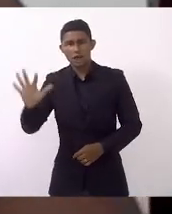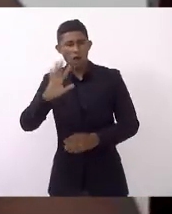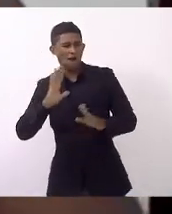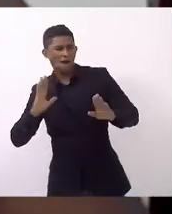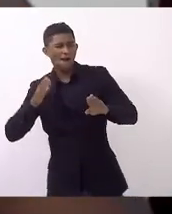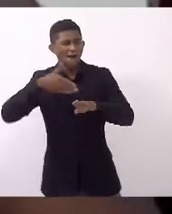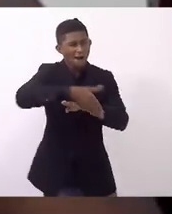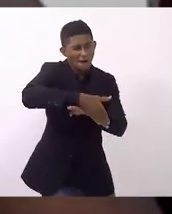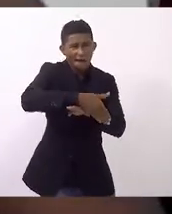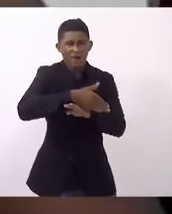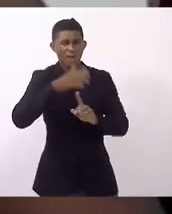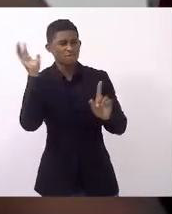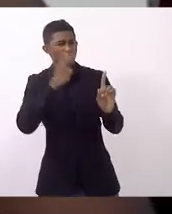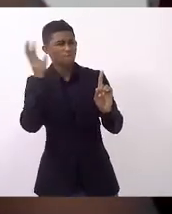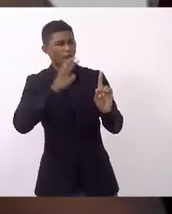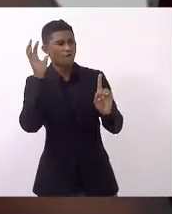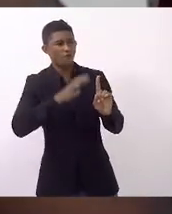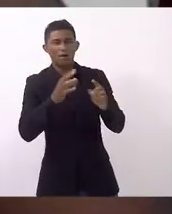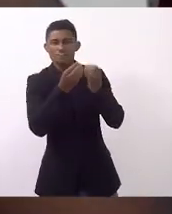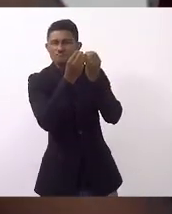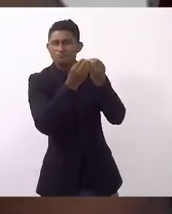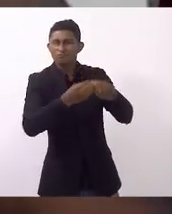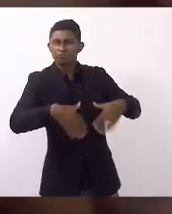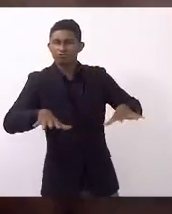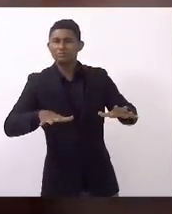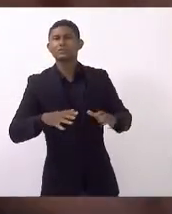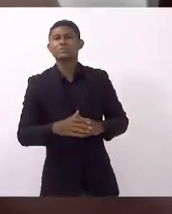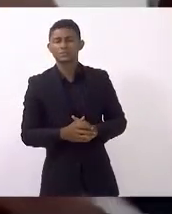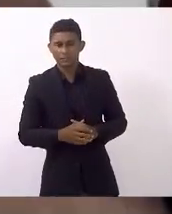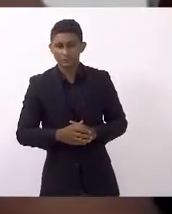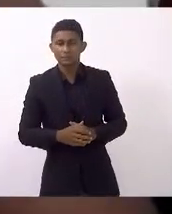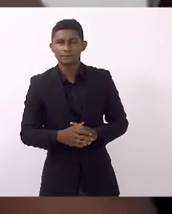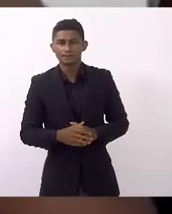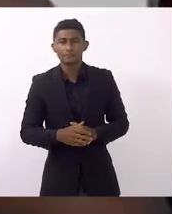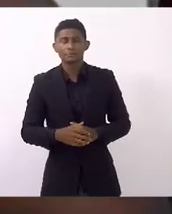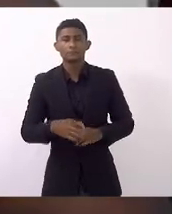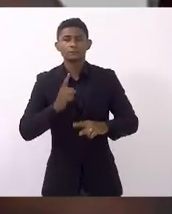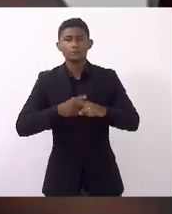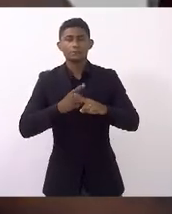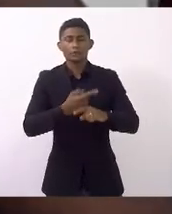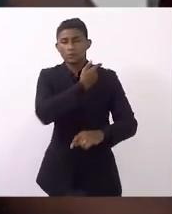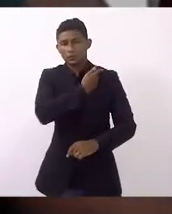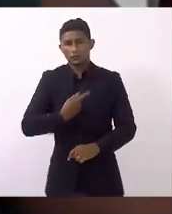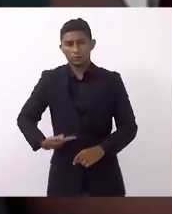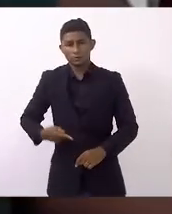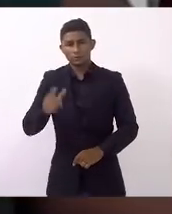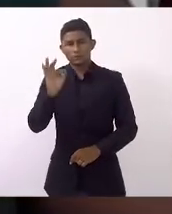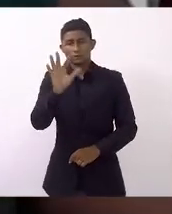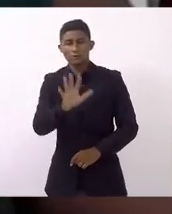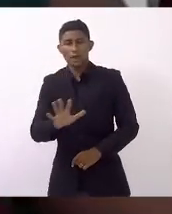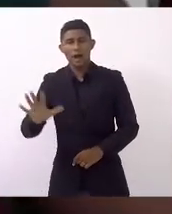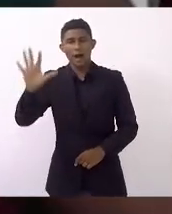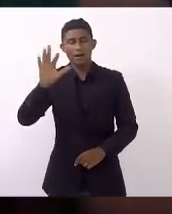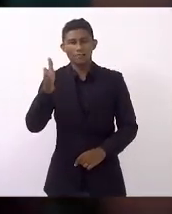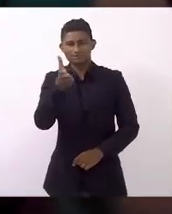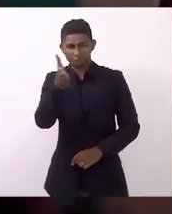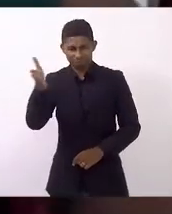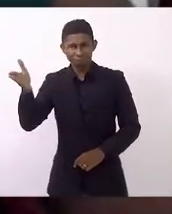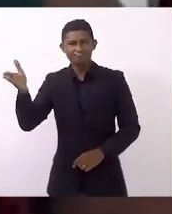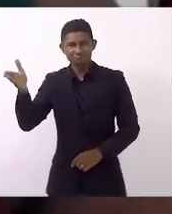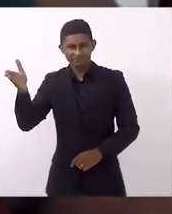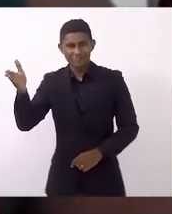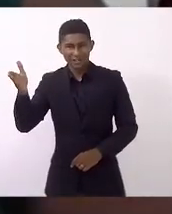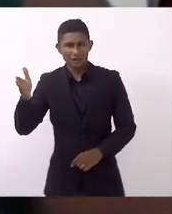por parte do governo federal, que vem aparelhando e desvirtuando a função da nossa